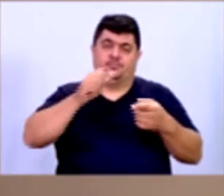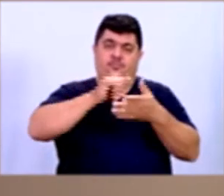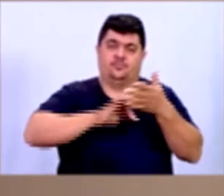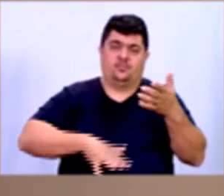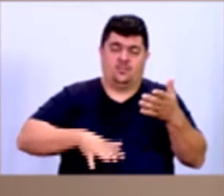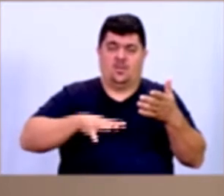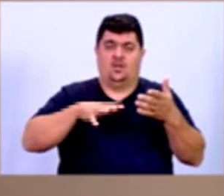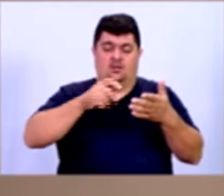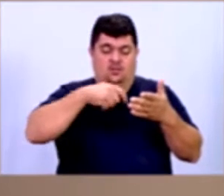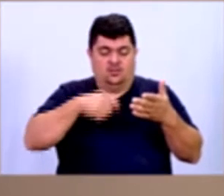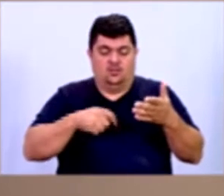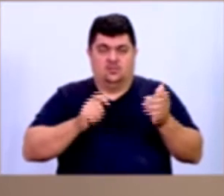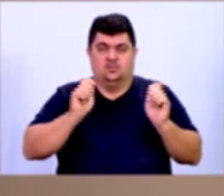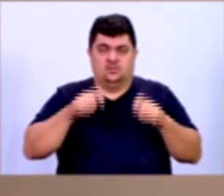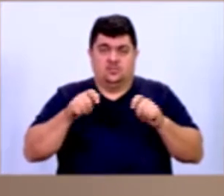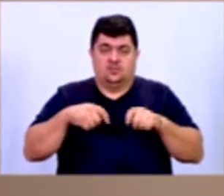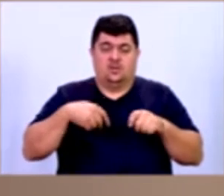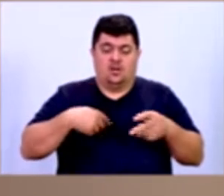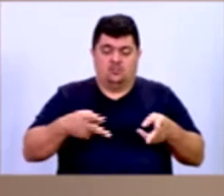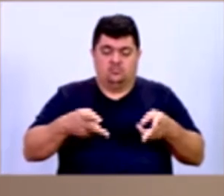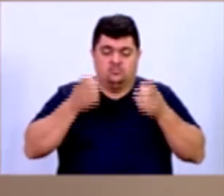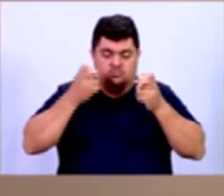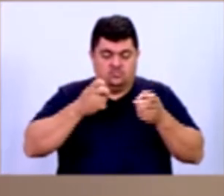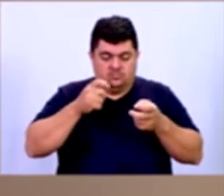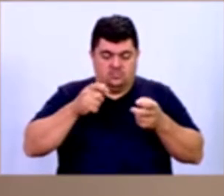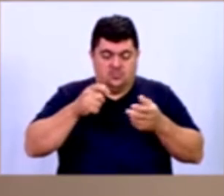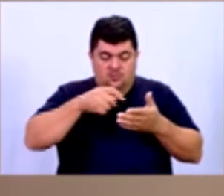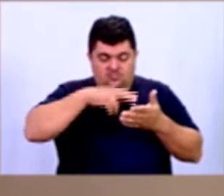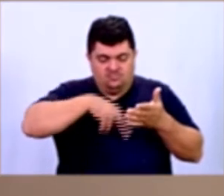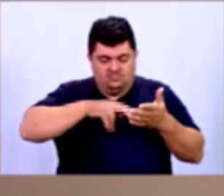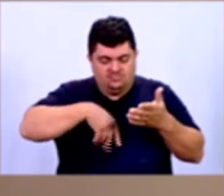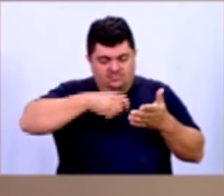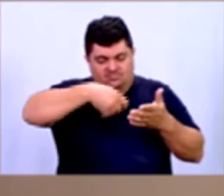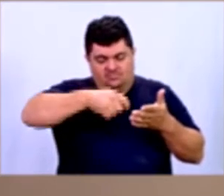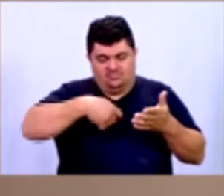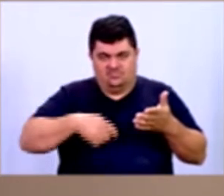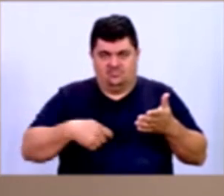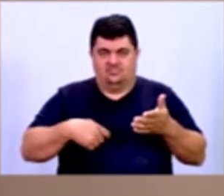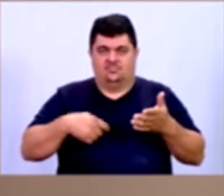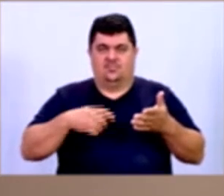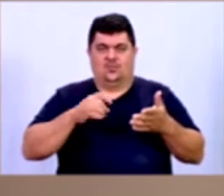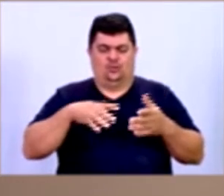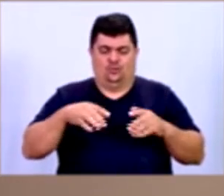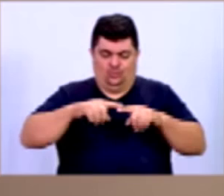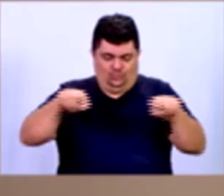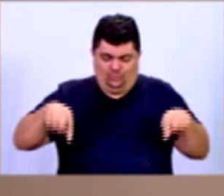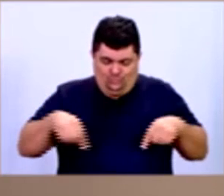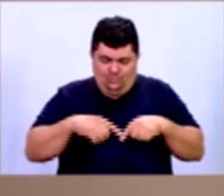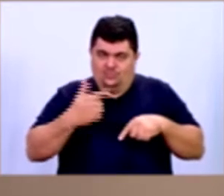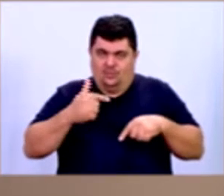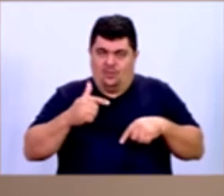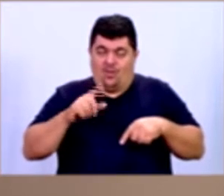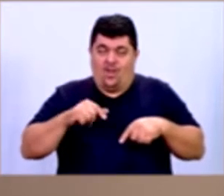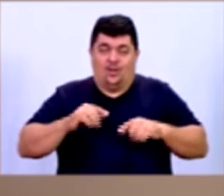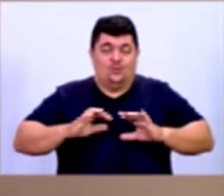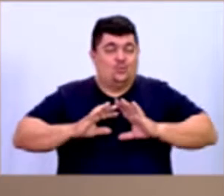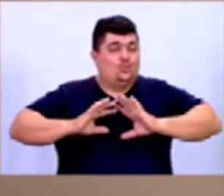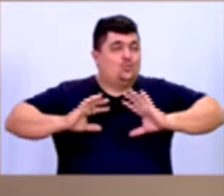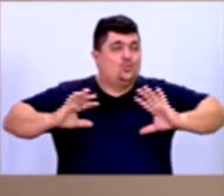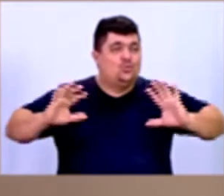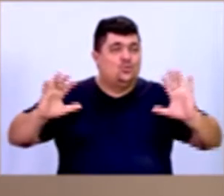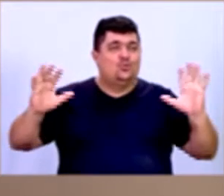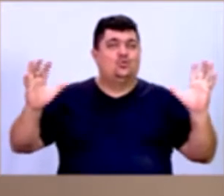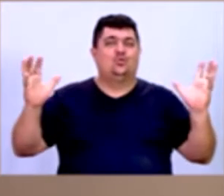ao aluno perceber seu universo escrito. Esse universo escrito não está só no espaço da sala de aula, está no universo diverso de